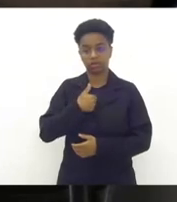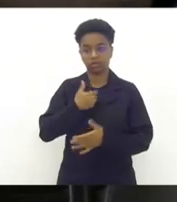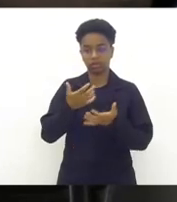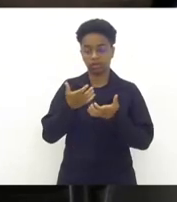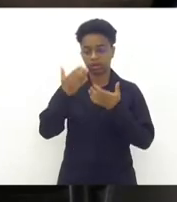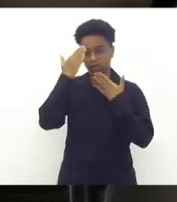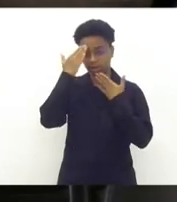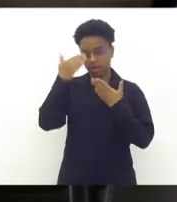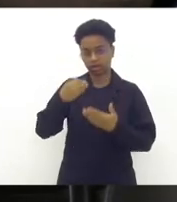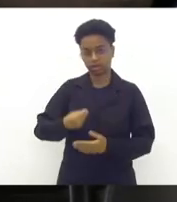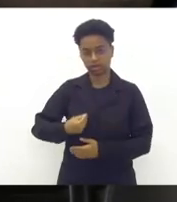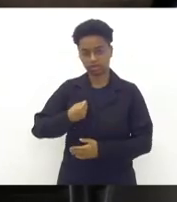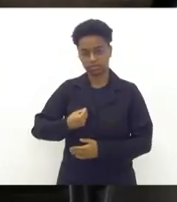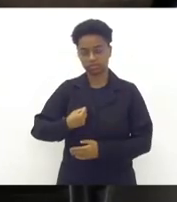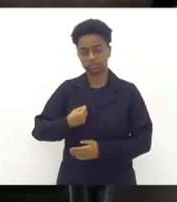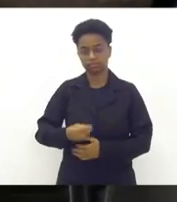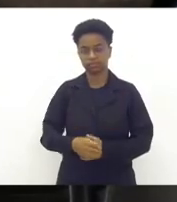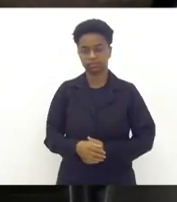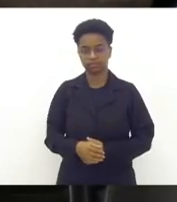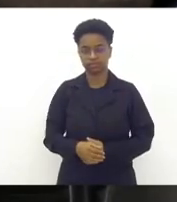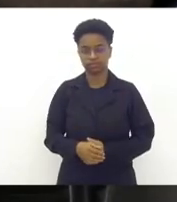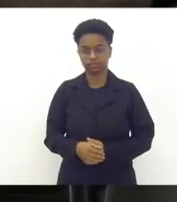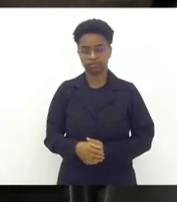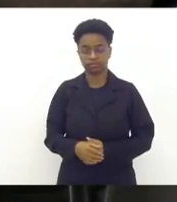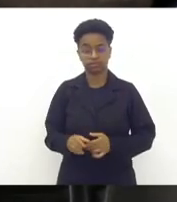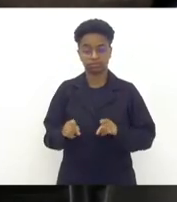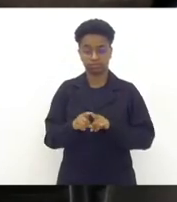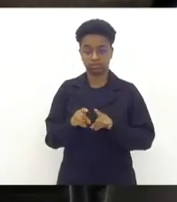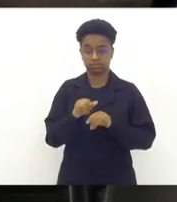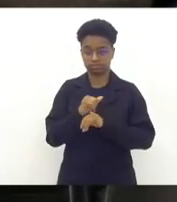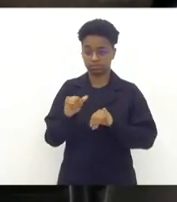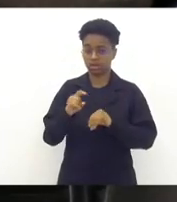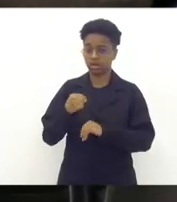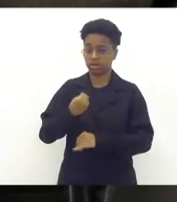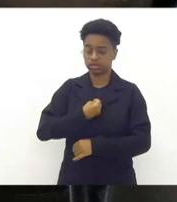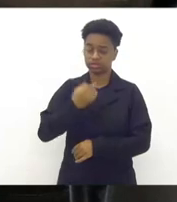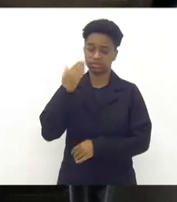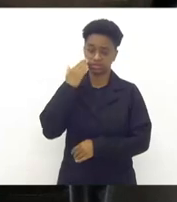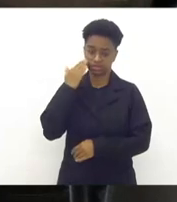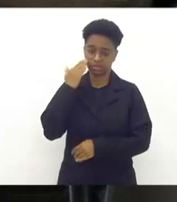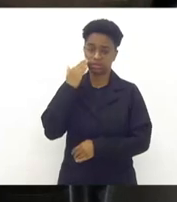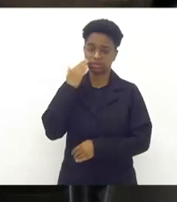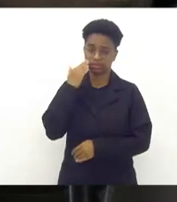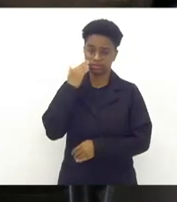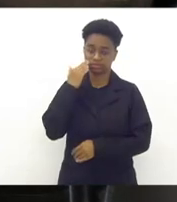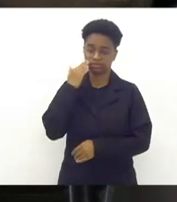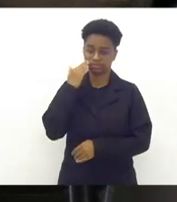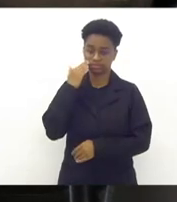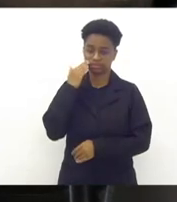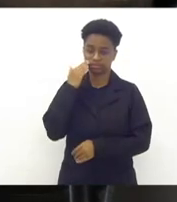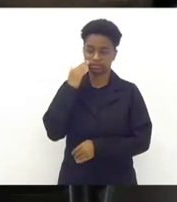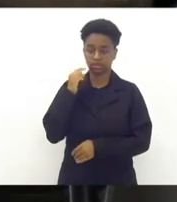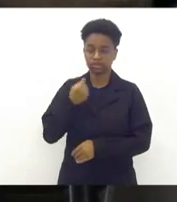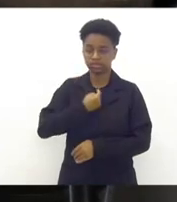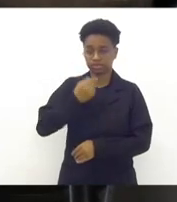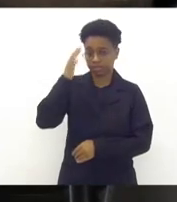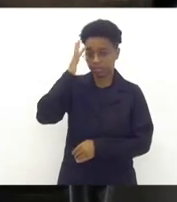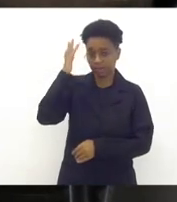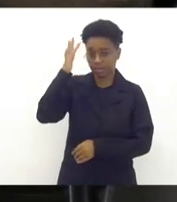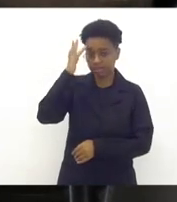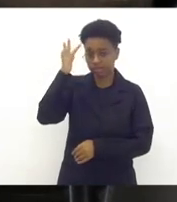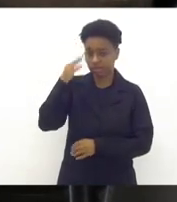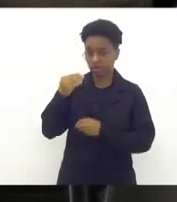agradecer a sua presença e dizer que a gente sabe, a gente se coloca no seu lugar,